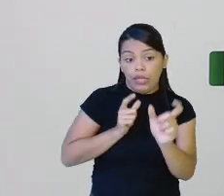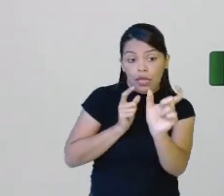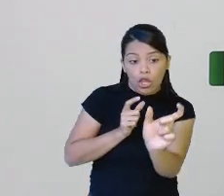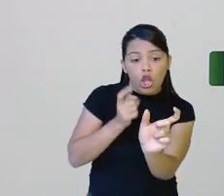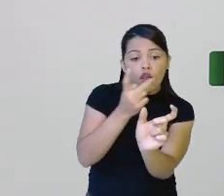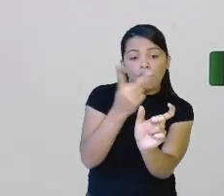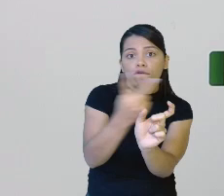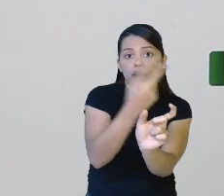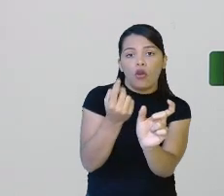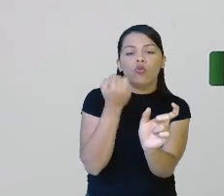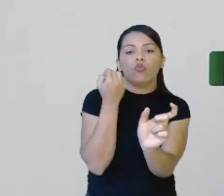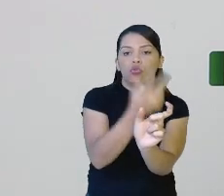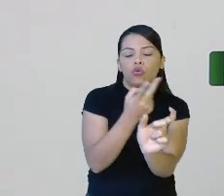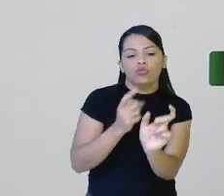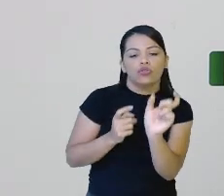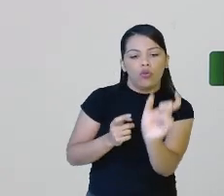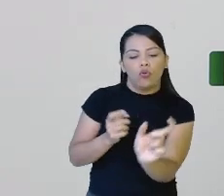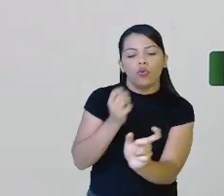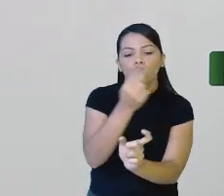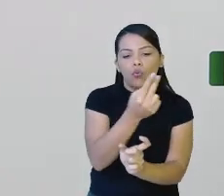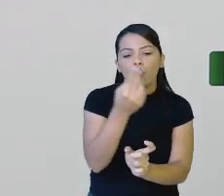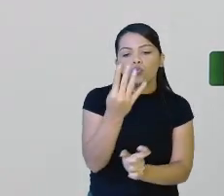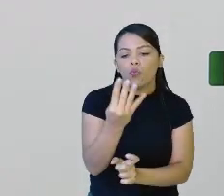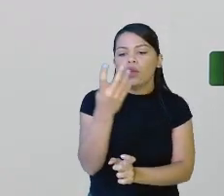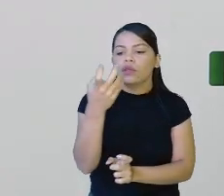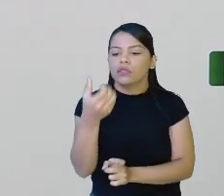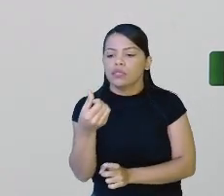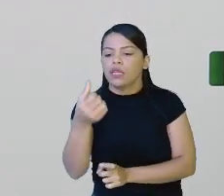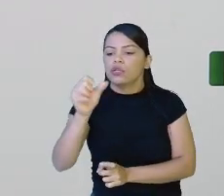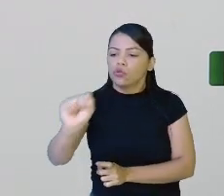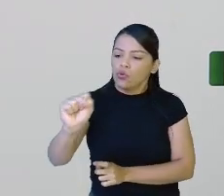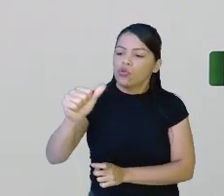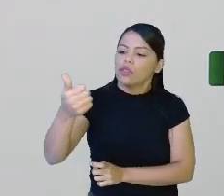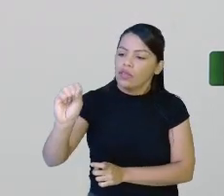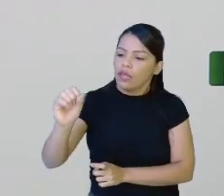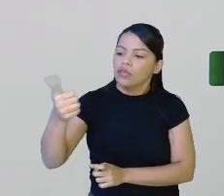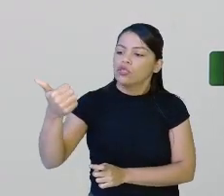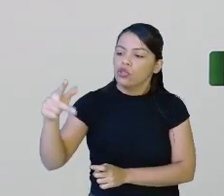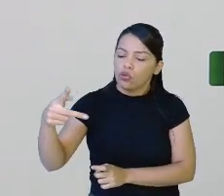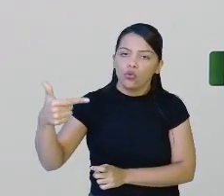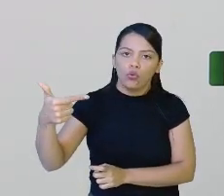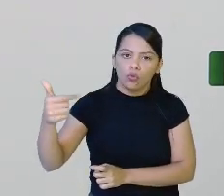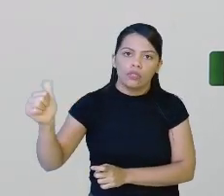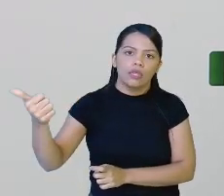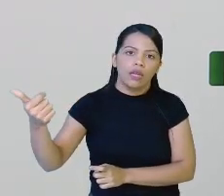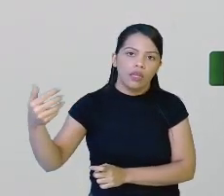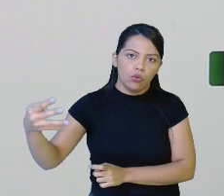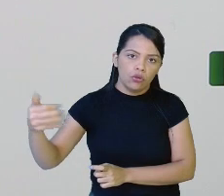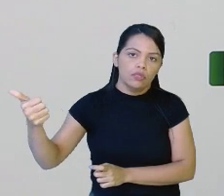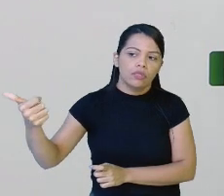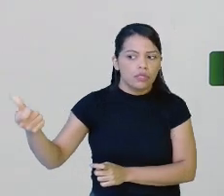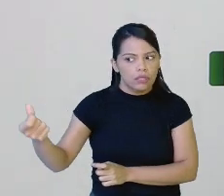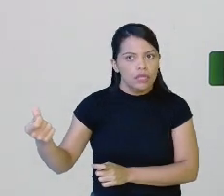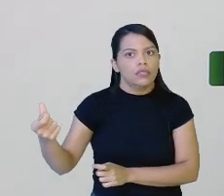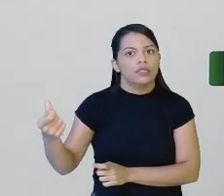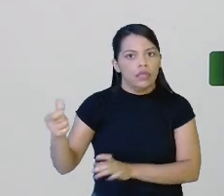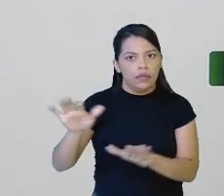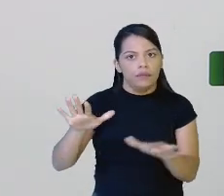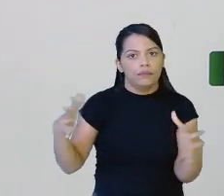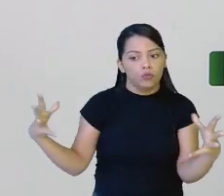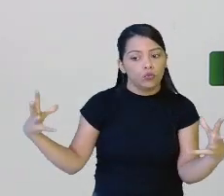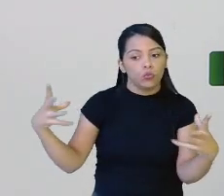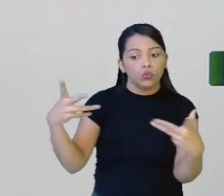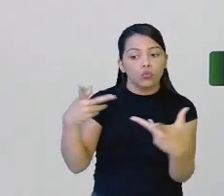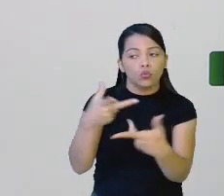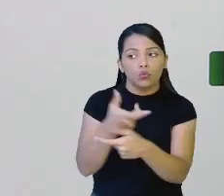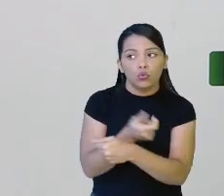10, 12, 14, 16. Não seria mais 8 centímetros, seria 16 centímetros. O total aqui,